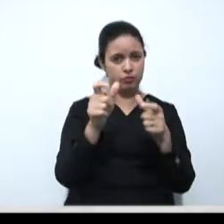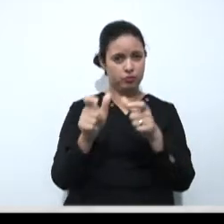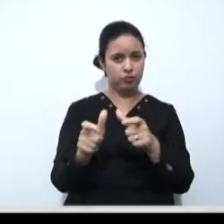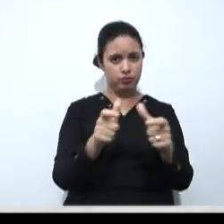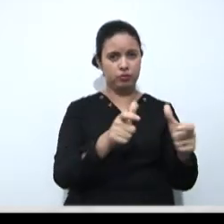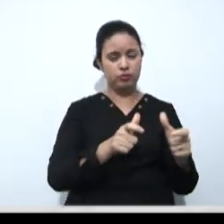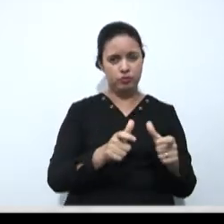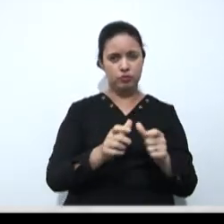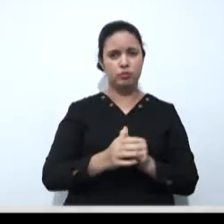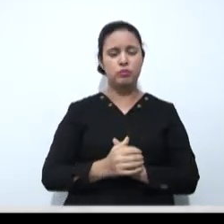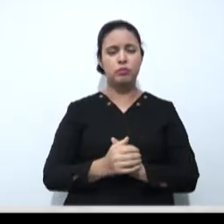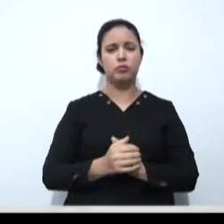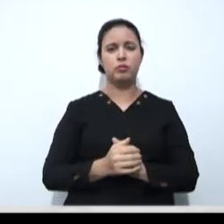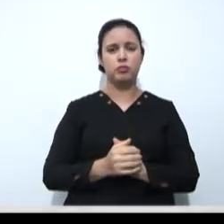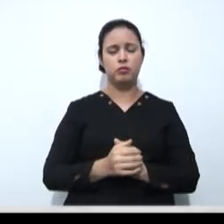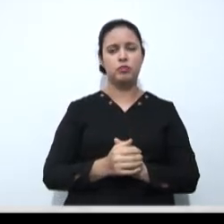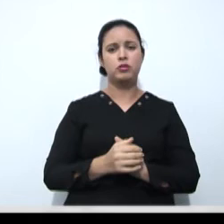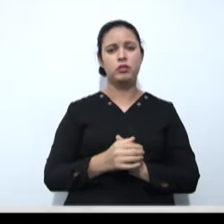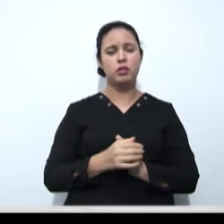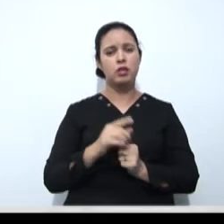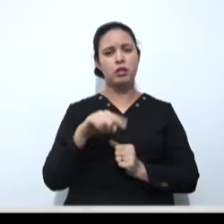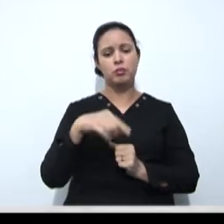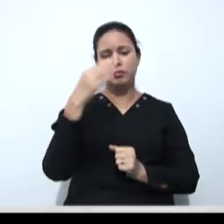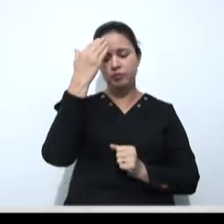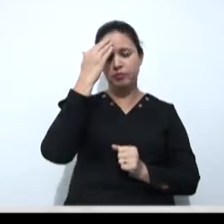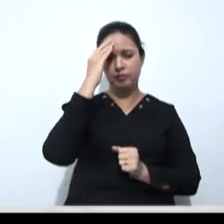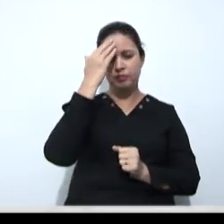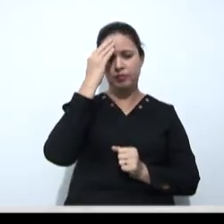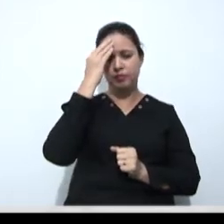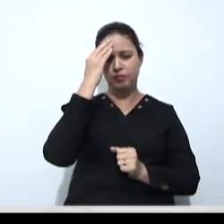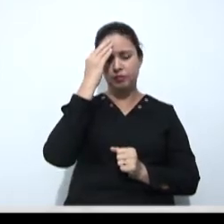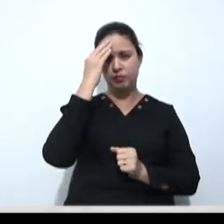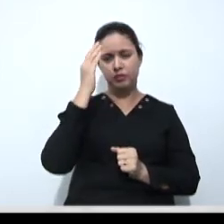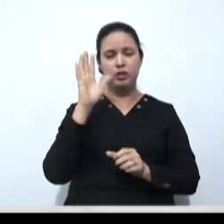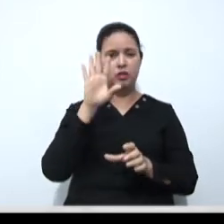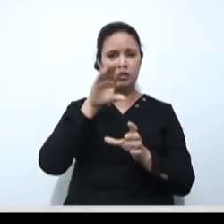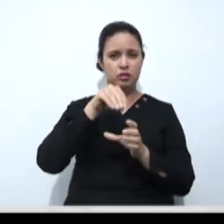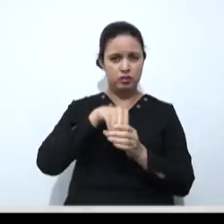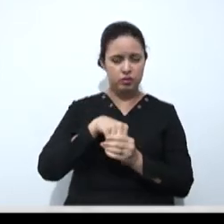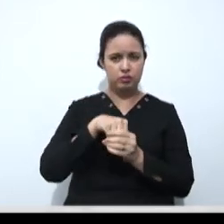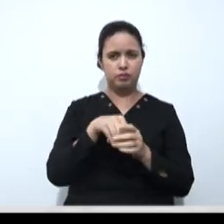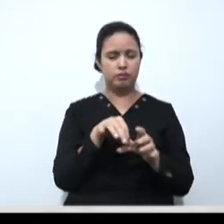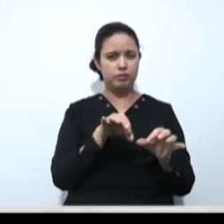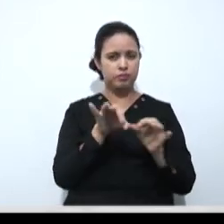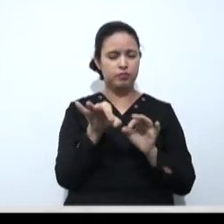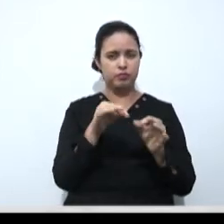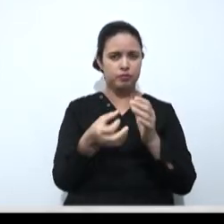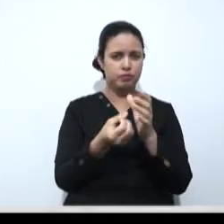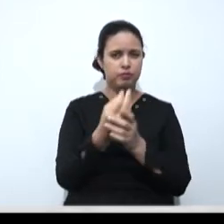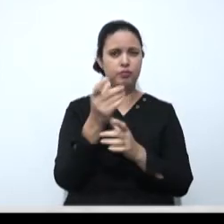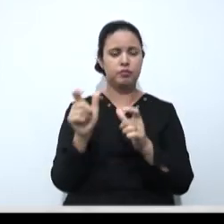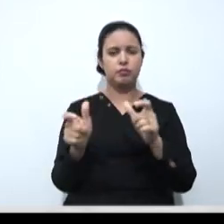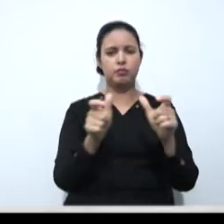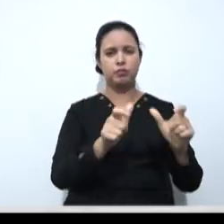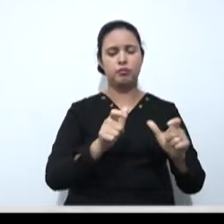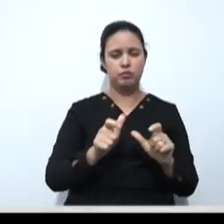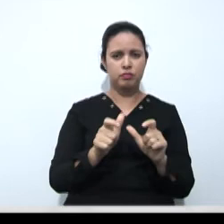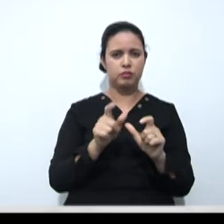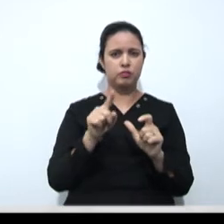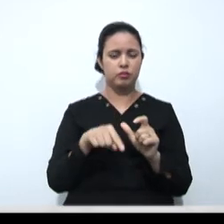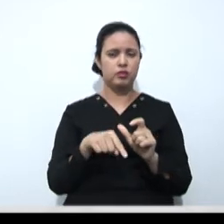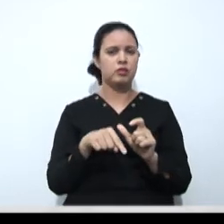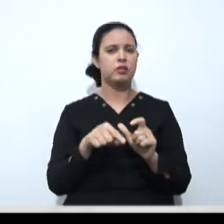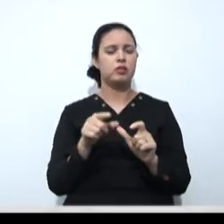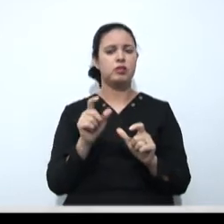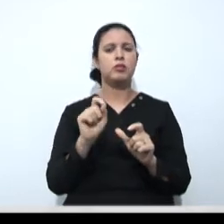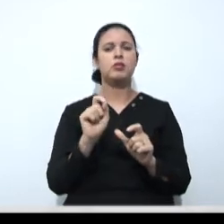local. Esse é o primeiro passo para a gente entender. Dentro do arranjo produtivo local, acabam